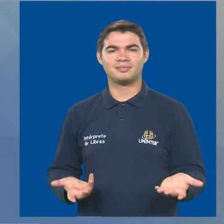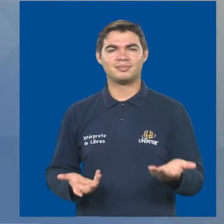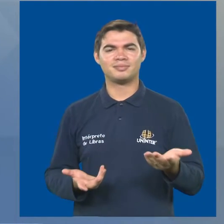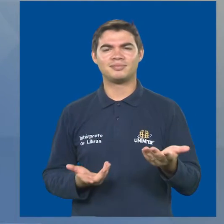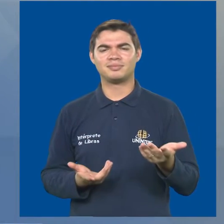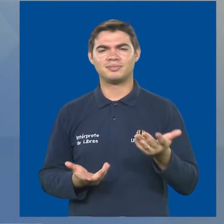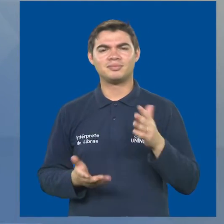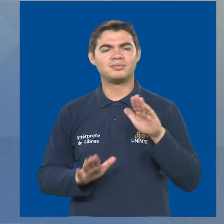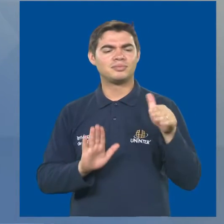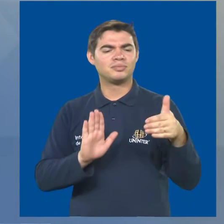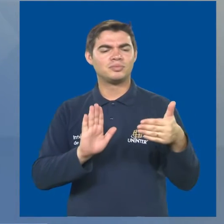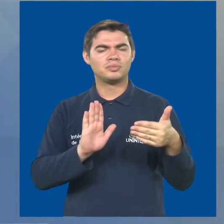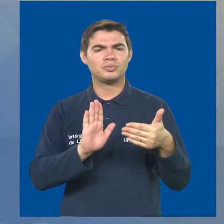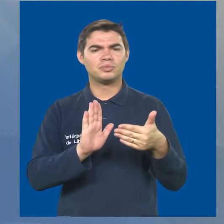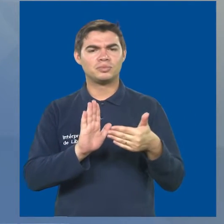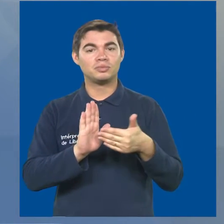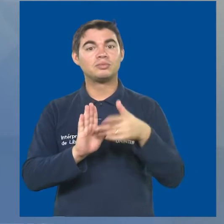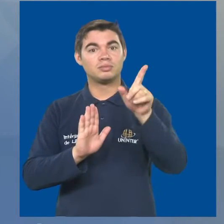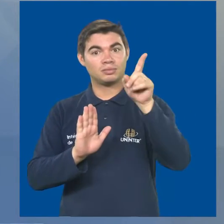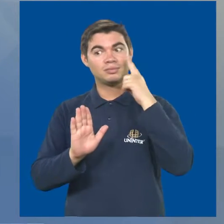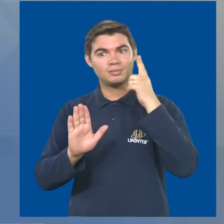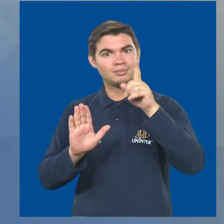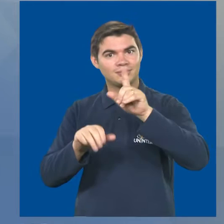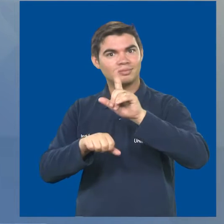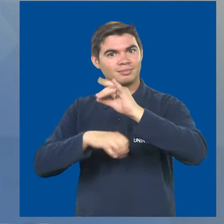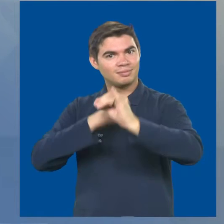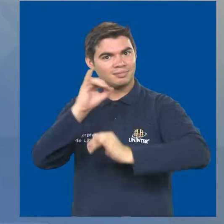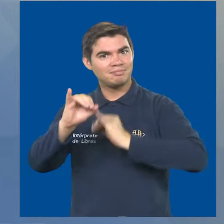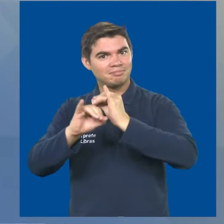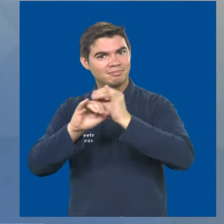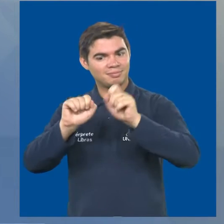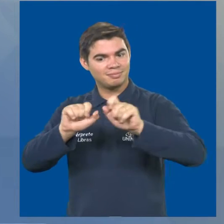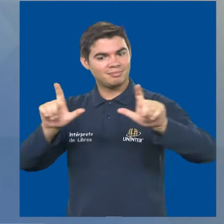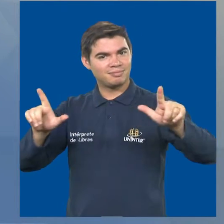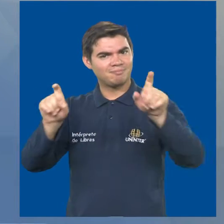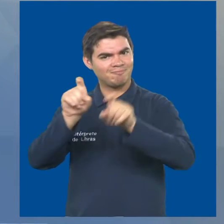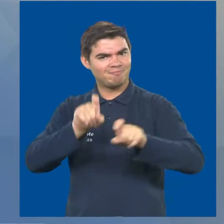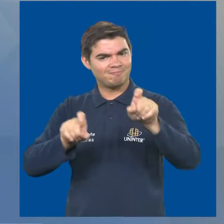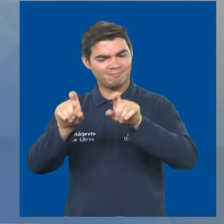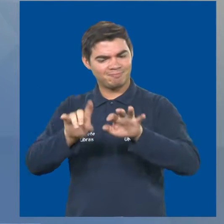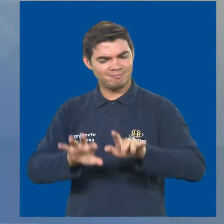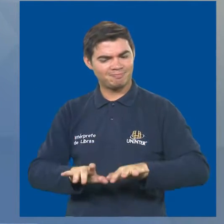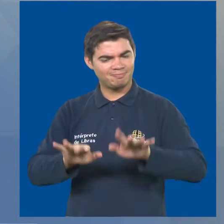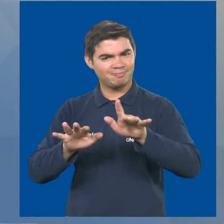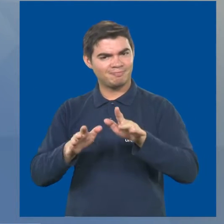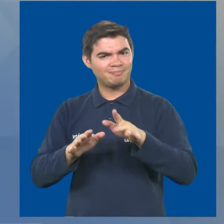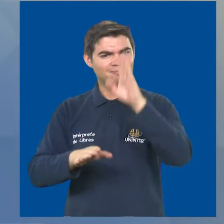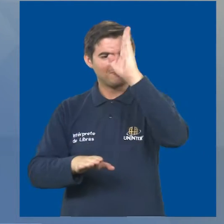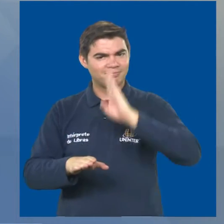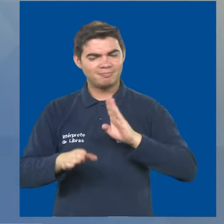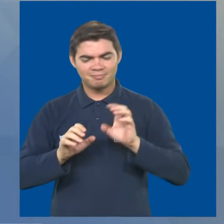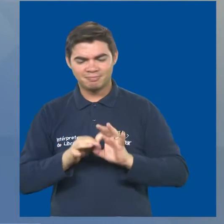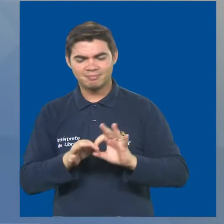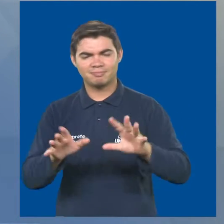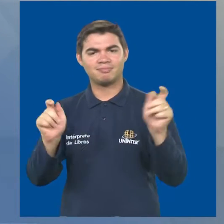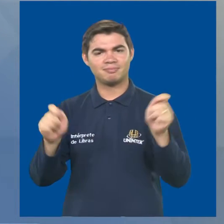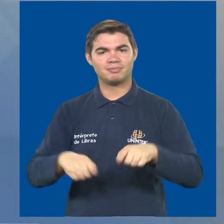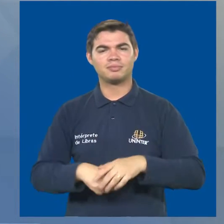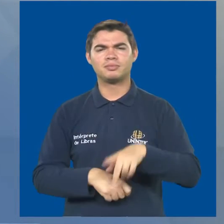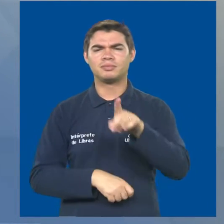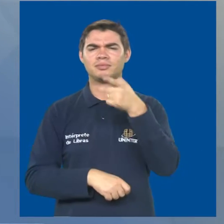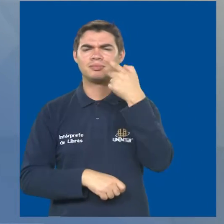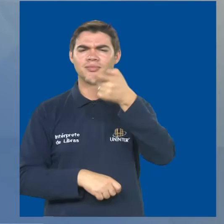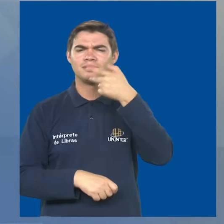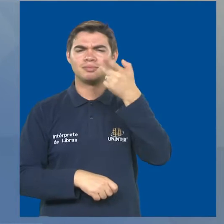totalmente disponível na internet de forma absolutamente gratuita porém já ouviram falar